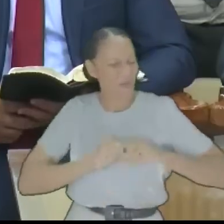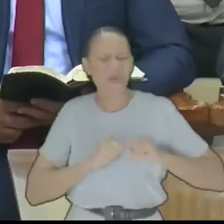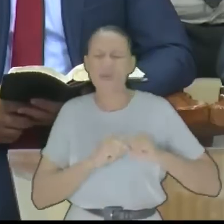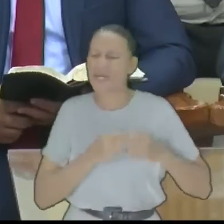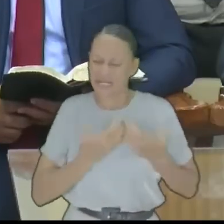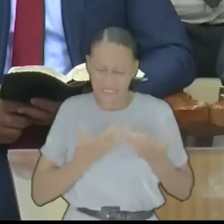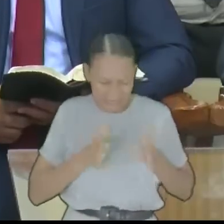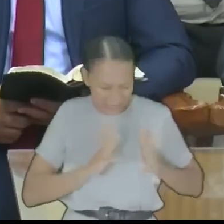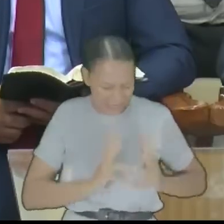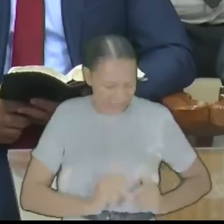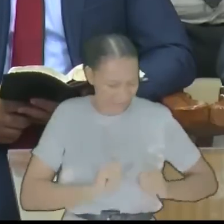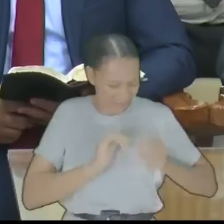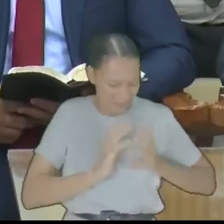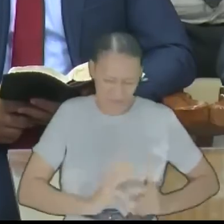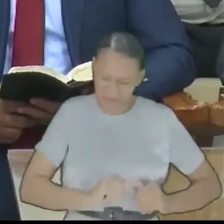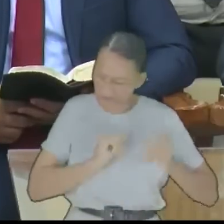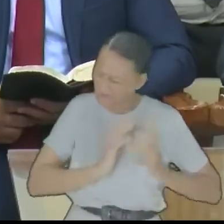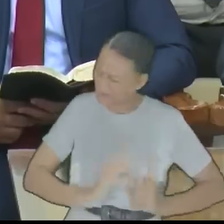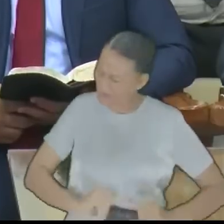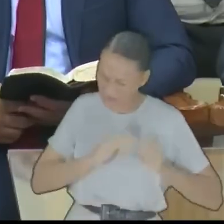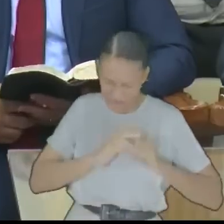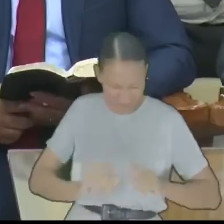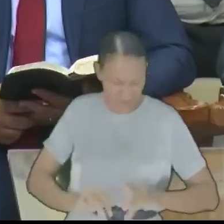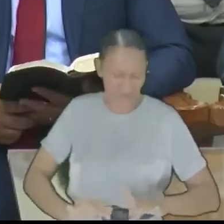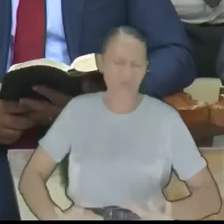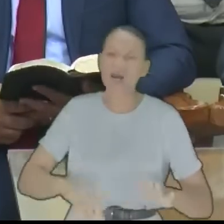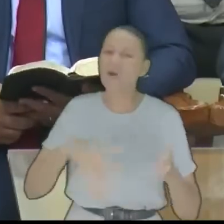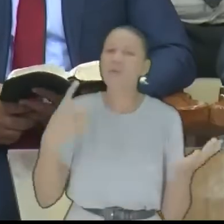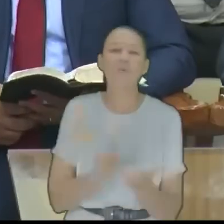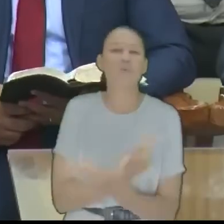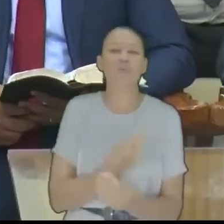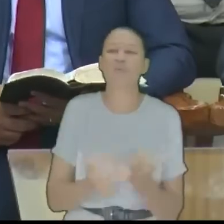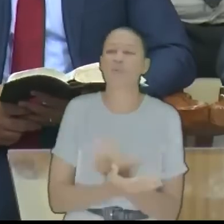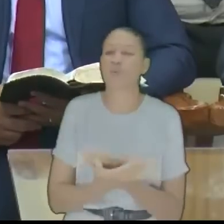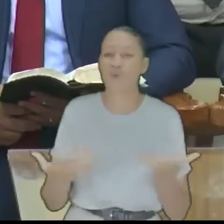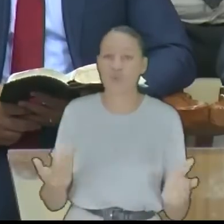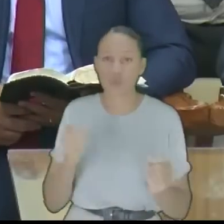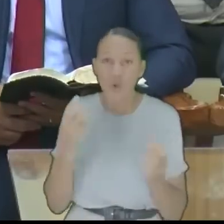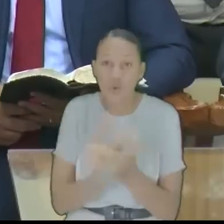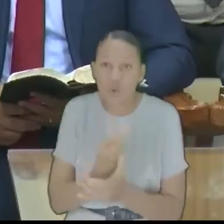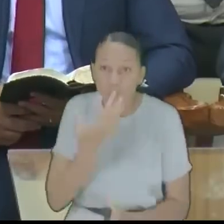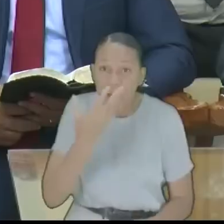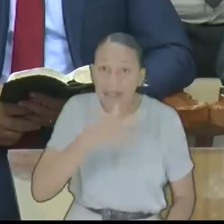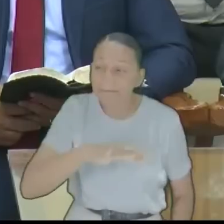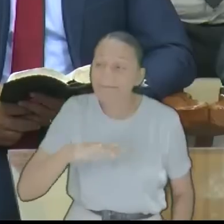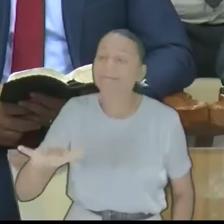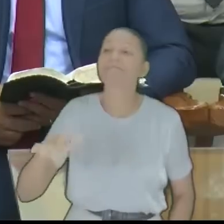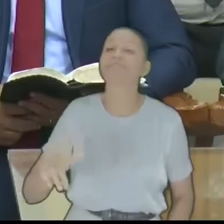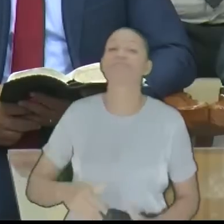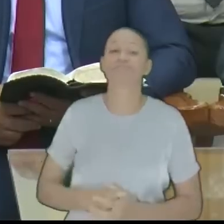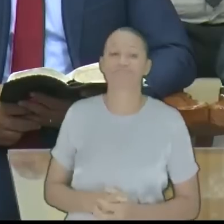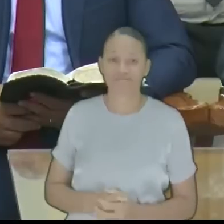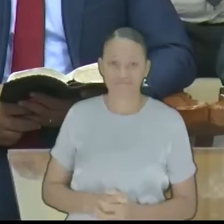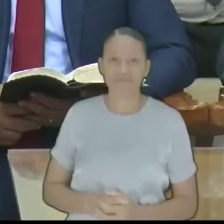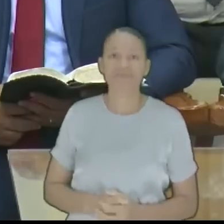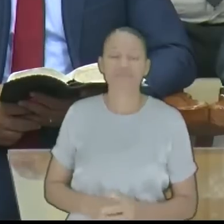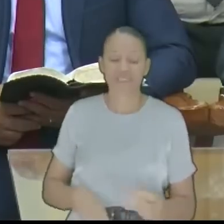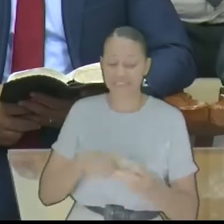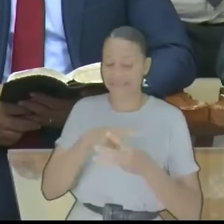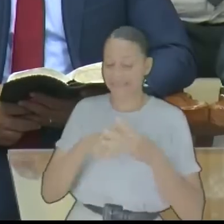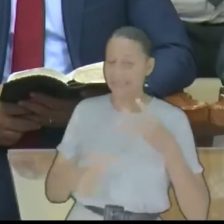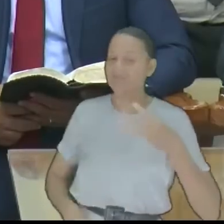deste leite e desta água se espalhar, sabe o que era que eles faziam com as crianças? Eles tinham